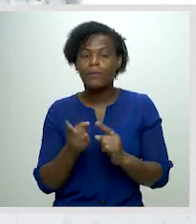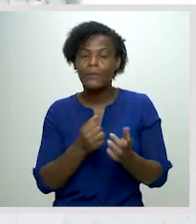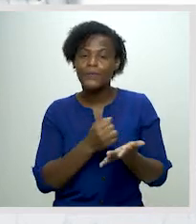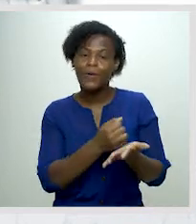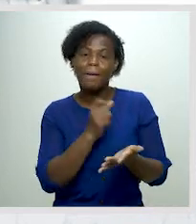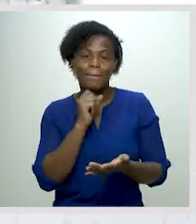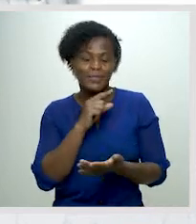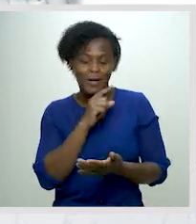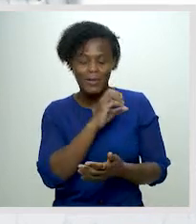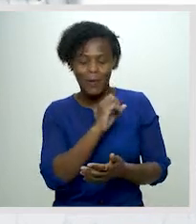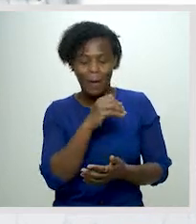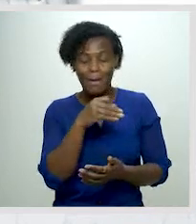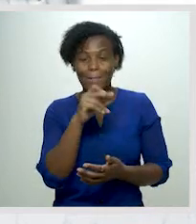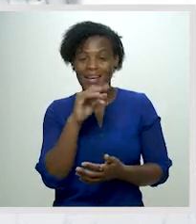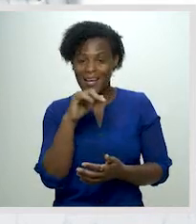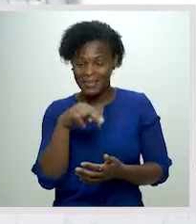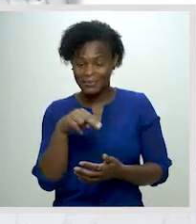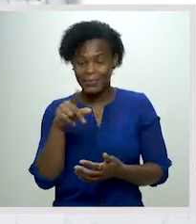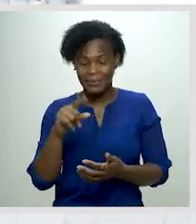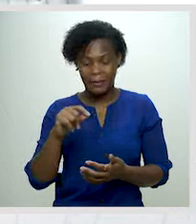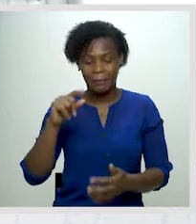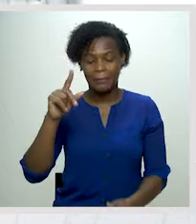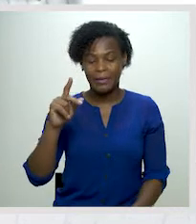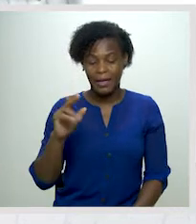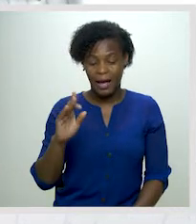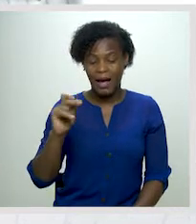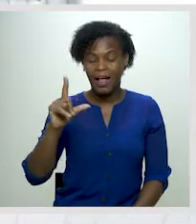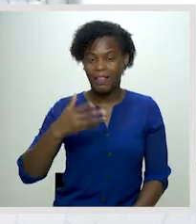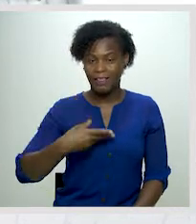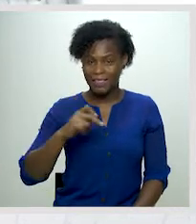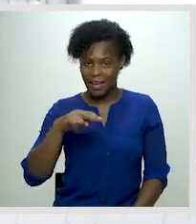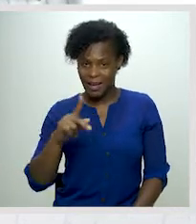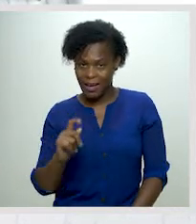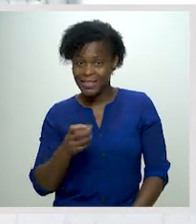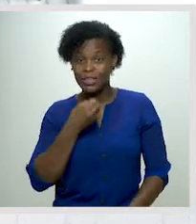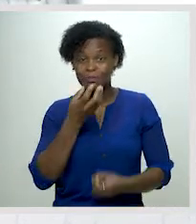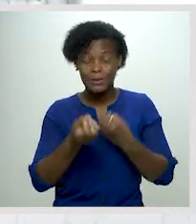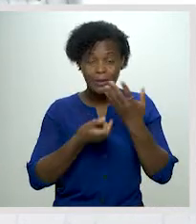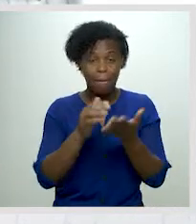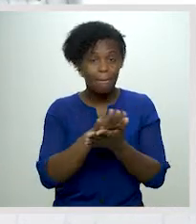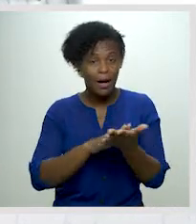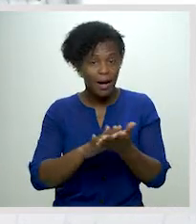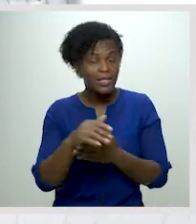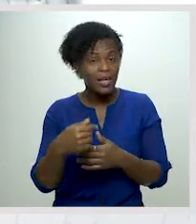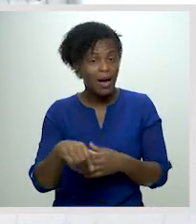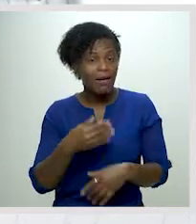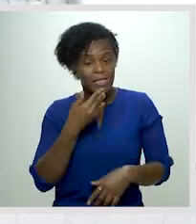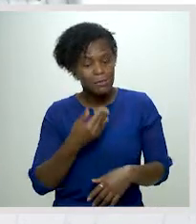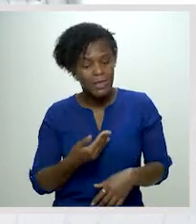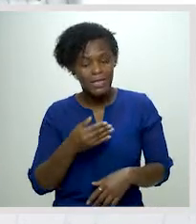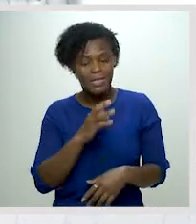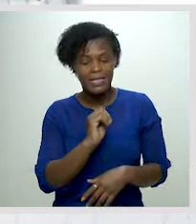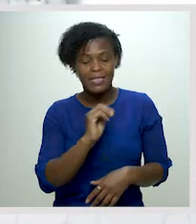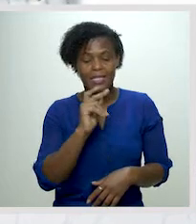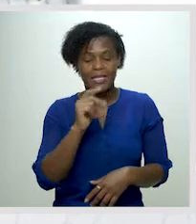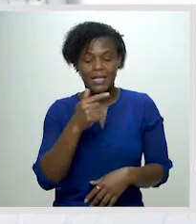a favor da hipótese de Oparin e Aldan. Esses argumentos baseiam-se essencialmente na